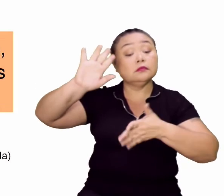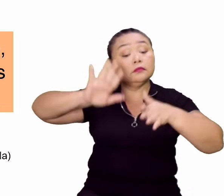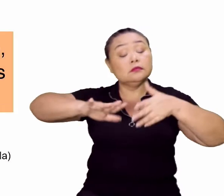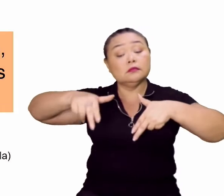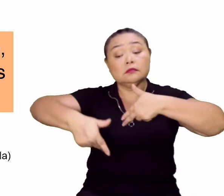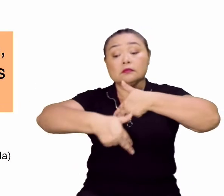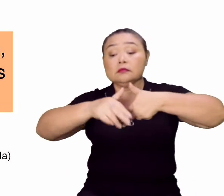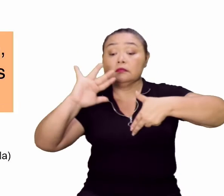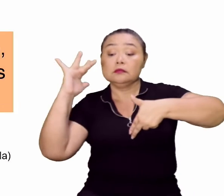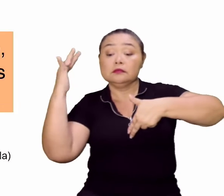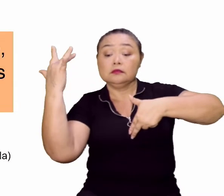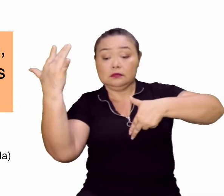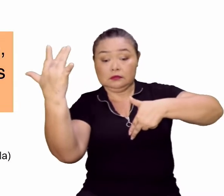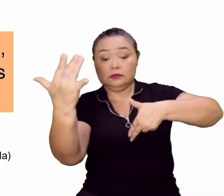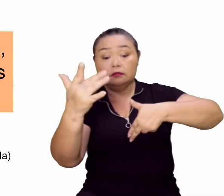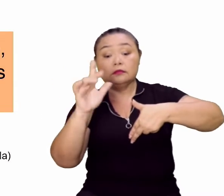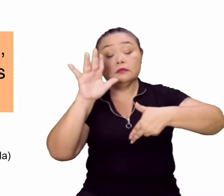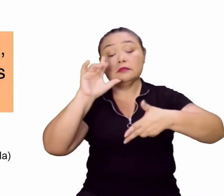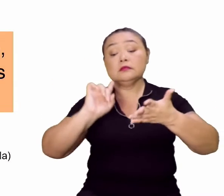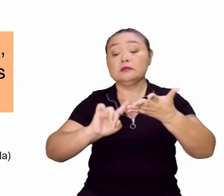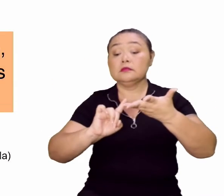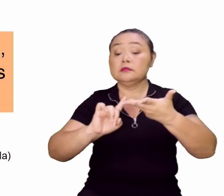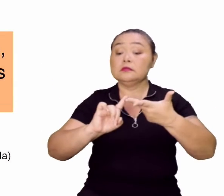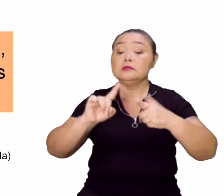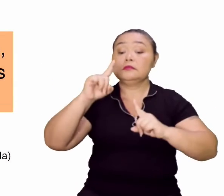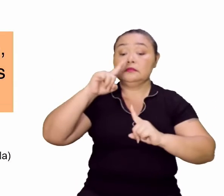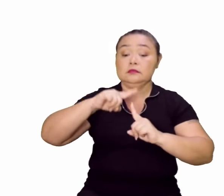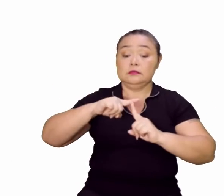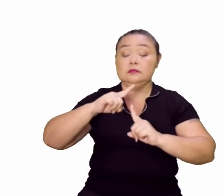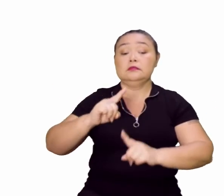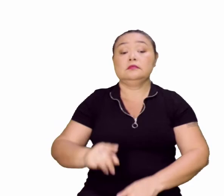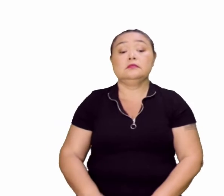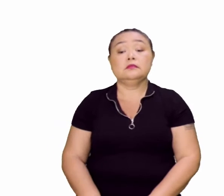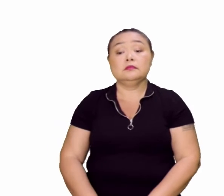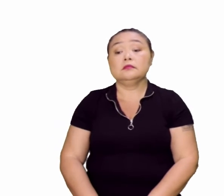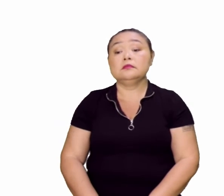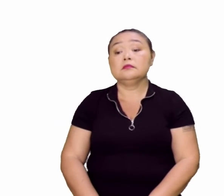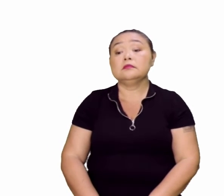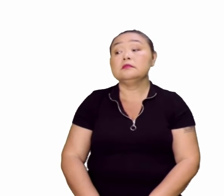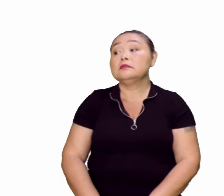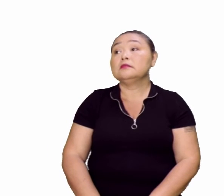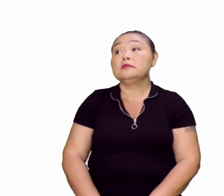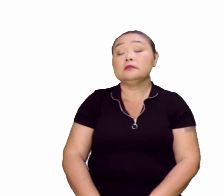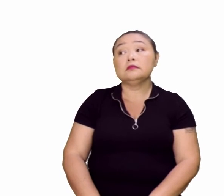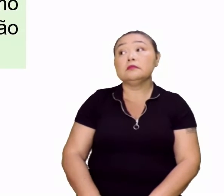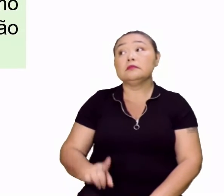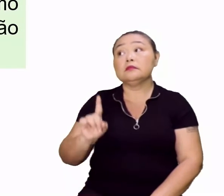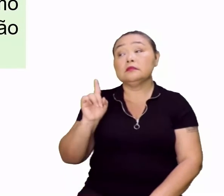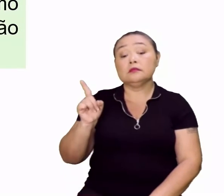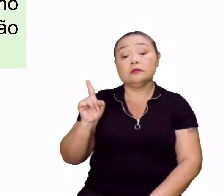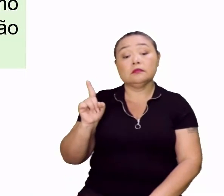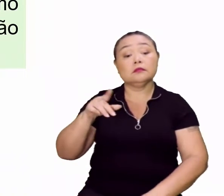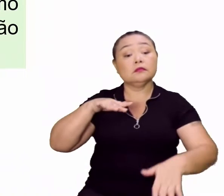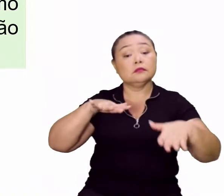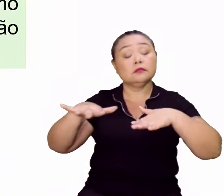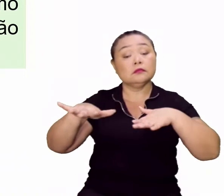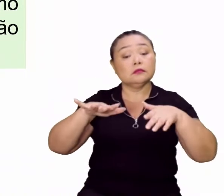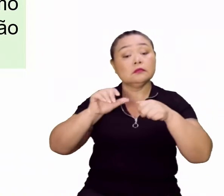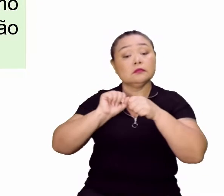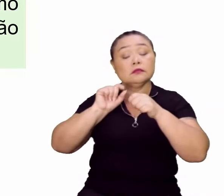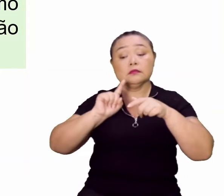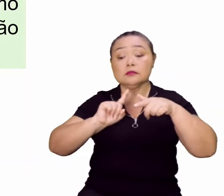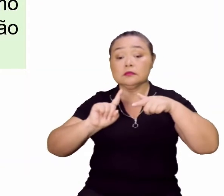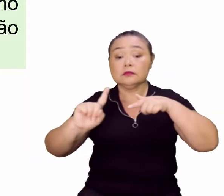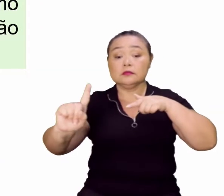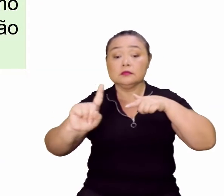os refugiados ambientais, entre muitos outros tipos, certo? Nessa questão dos movimentos